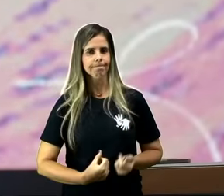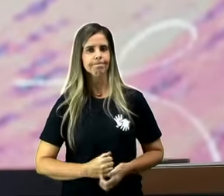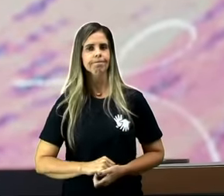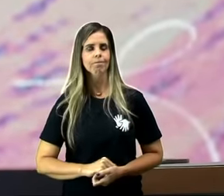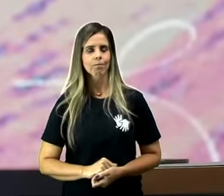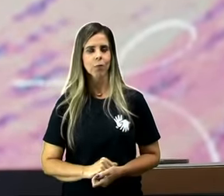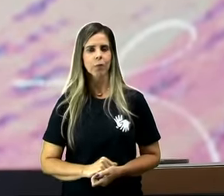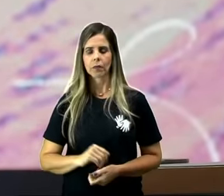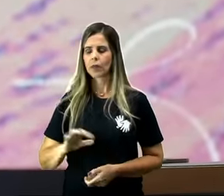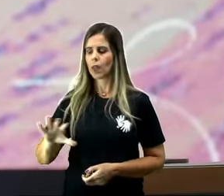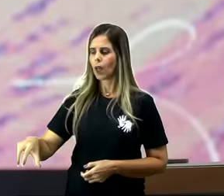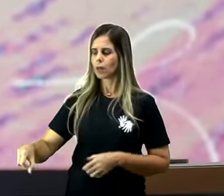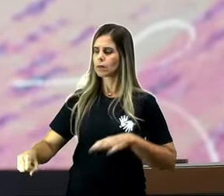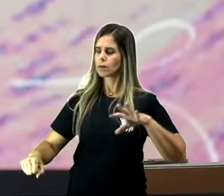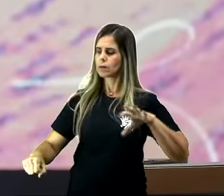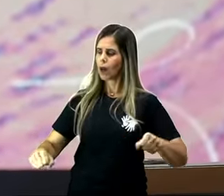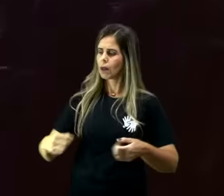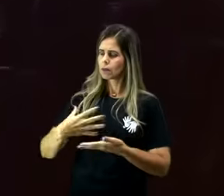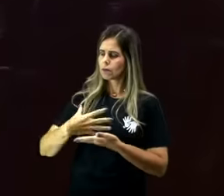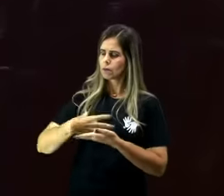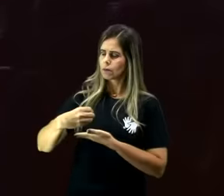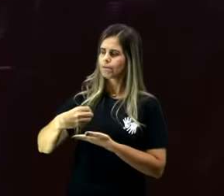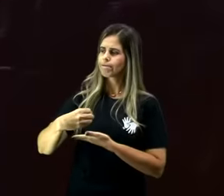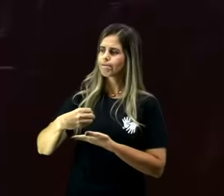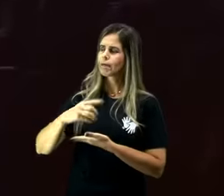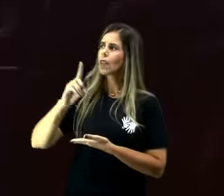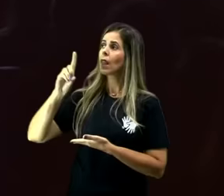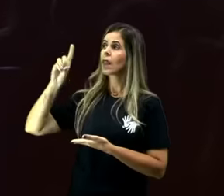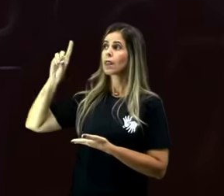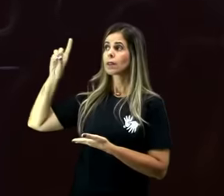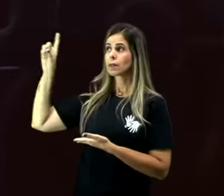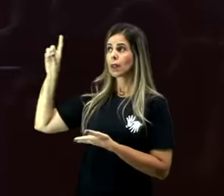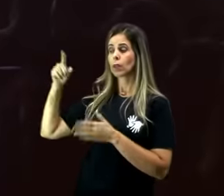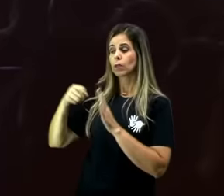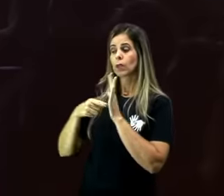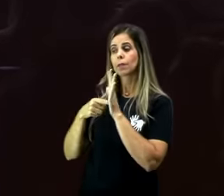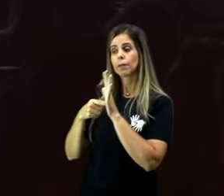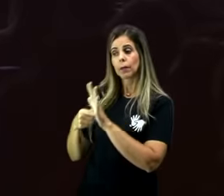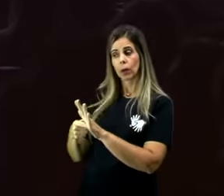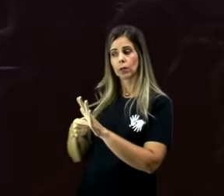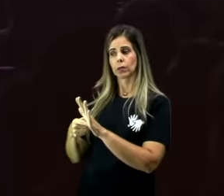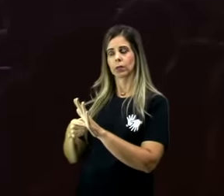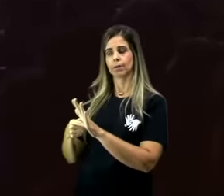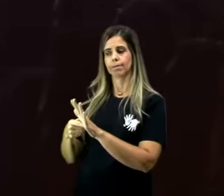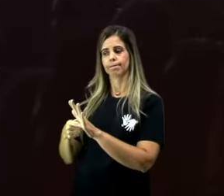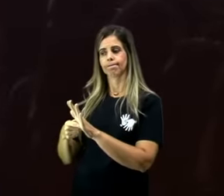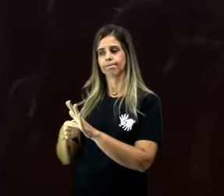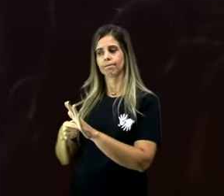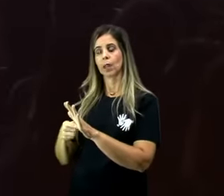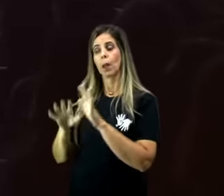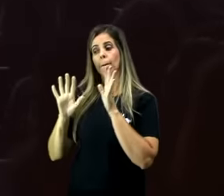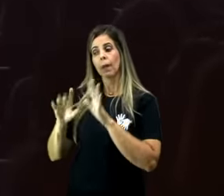Pega na mão de alguém e diga assim: meu irmão, Deus só direciona quem se posiciona.